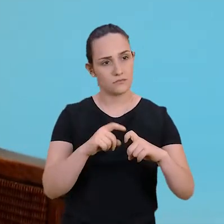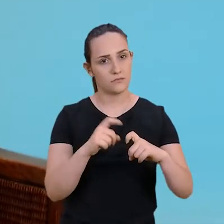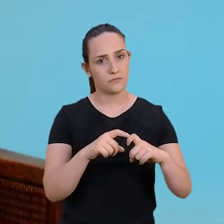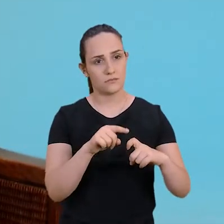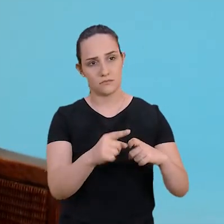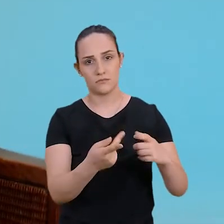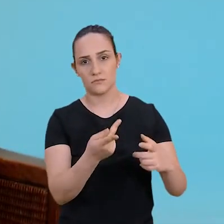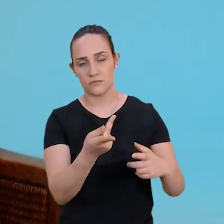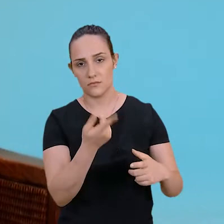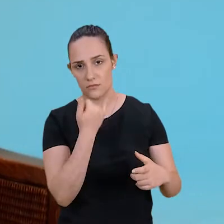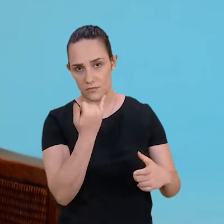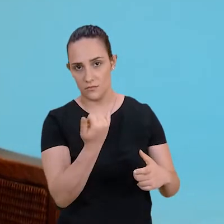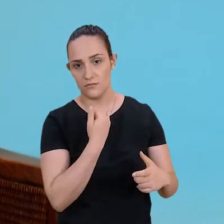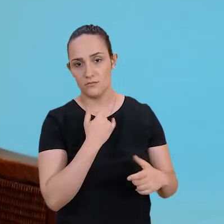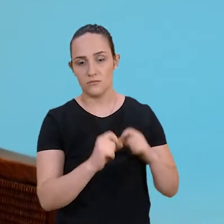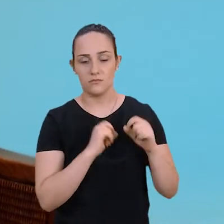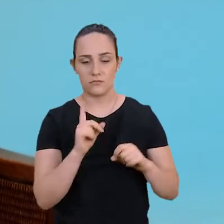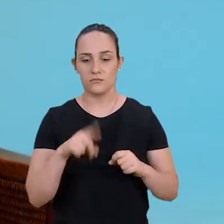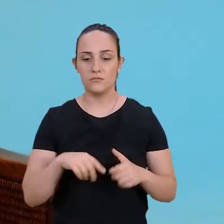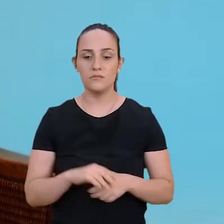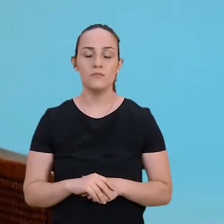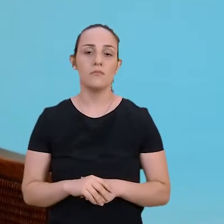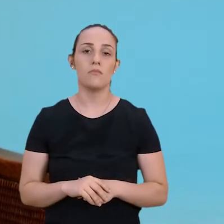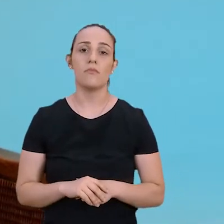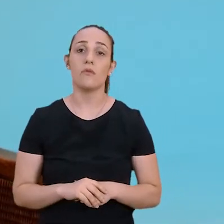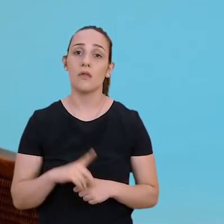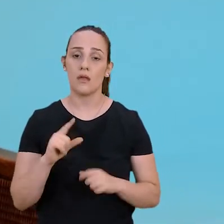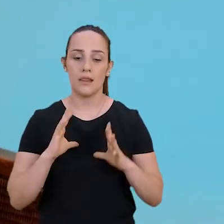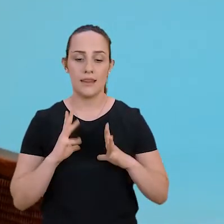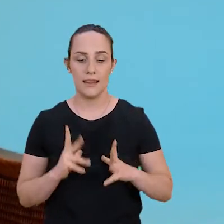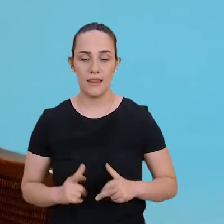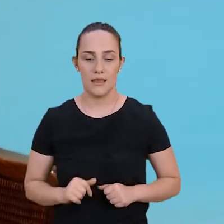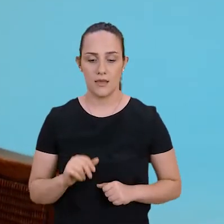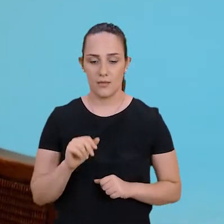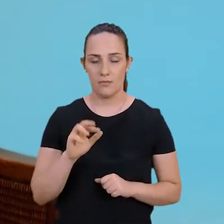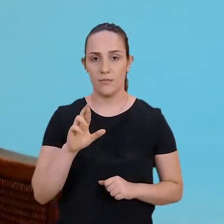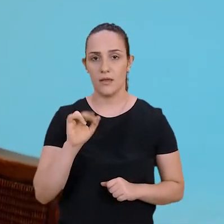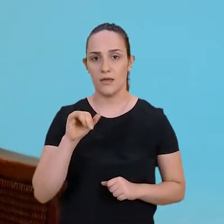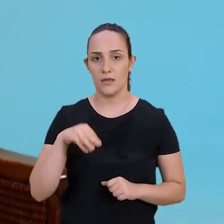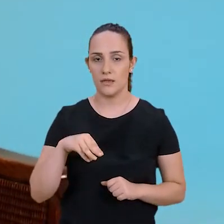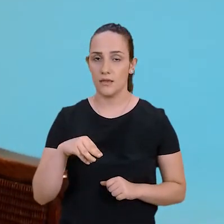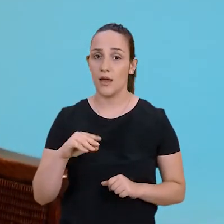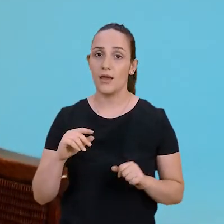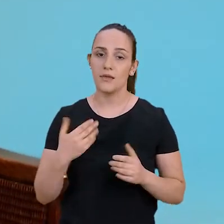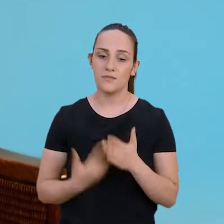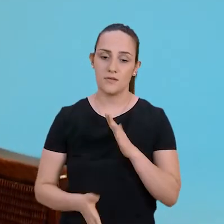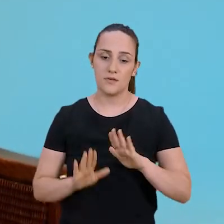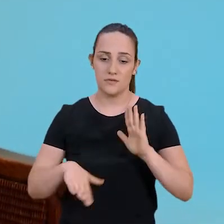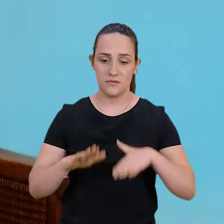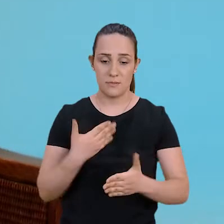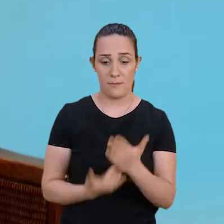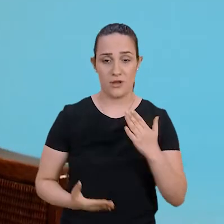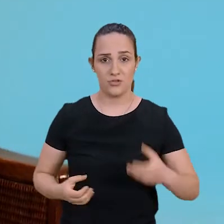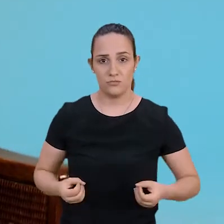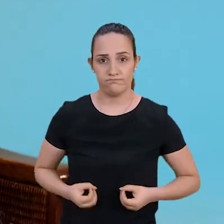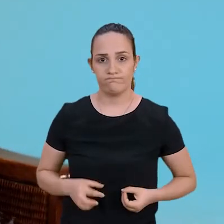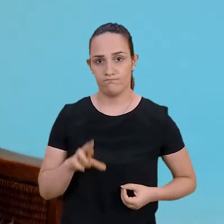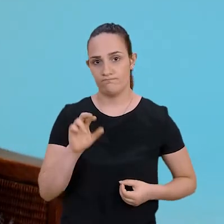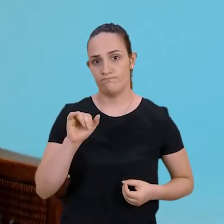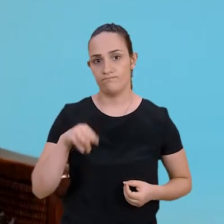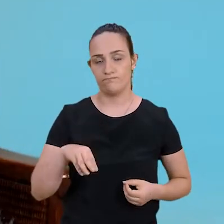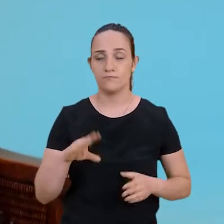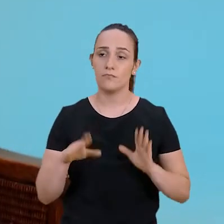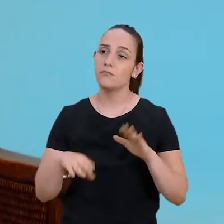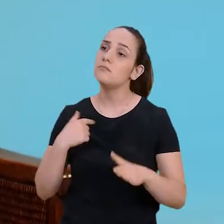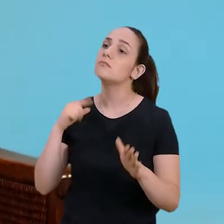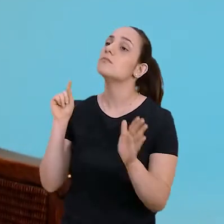rins. Não filtra a urina, né, não sobe, então dá perca de rins. Então, o que a gente acontece? Chega no